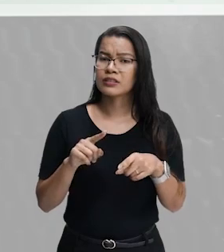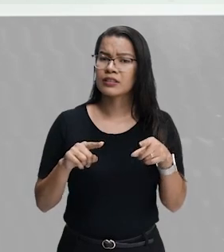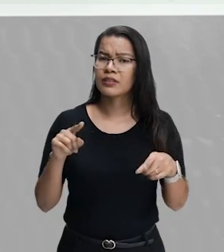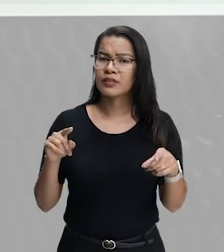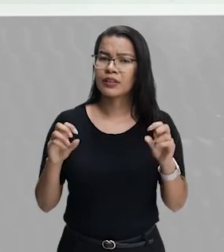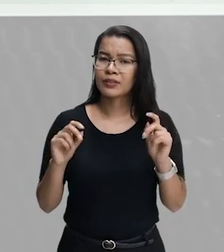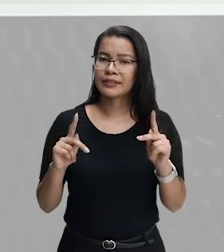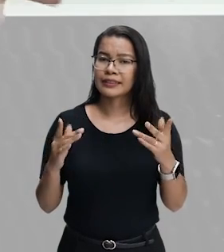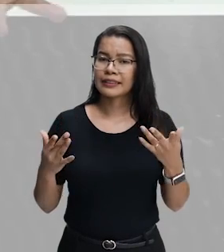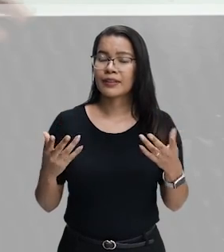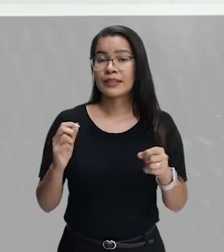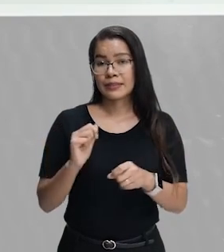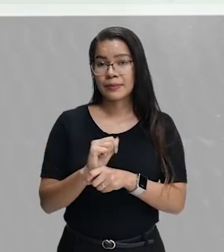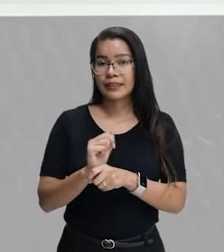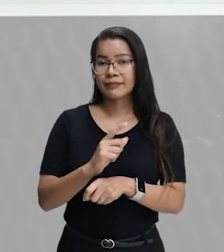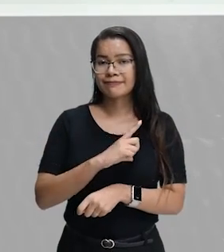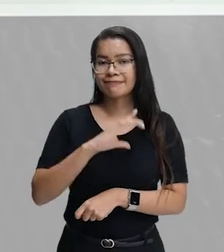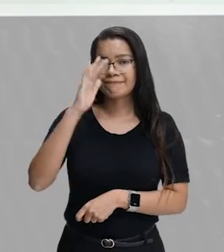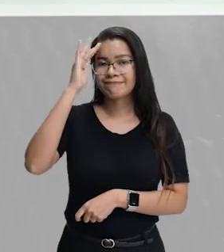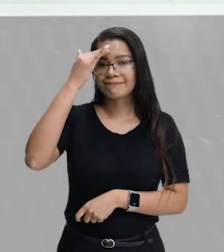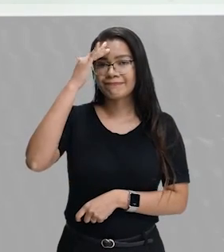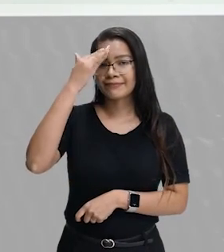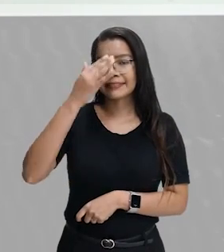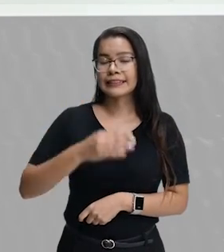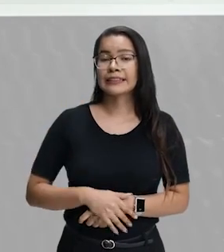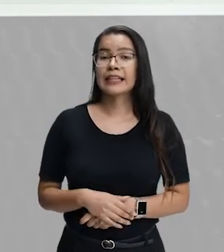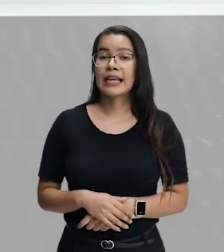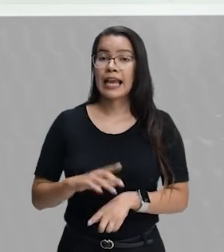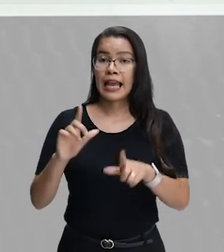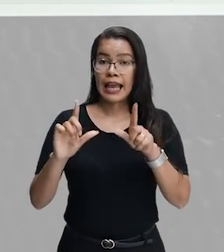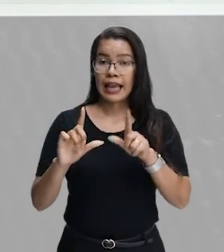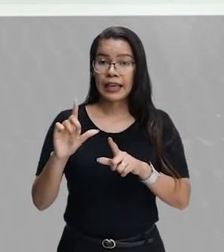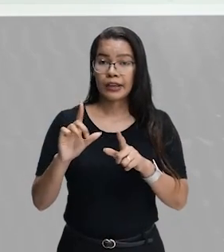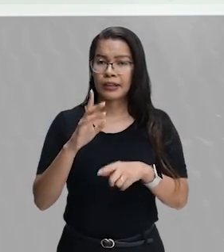variando, beleza? Então espero que tenha entendido, tá? Assistam os